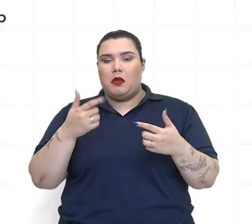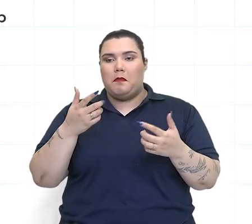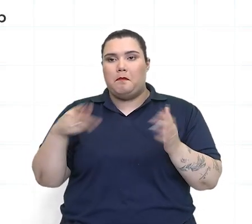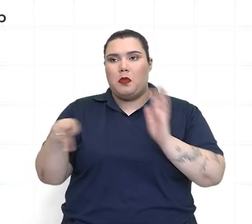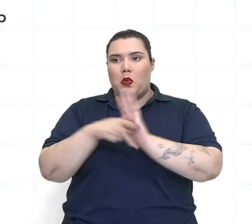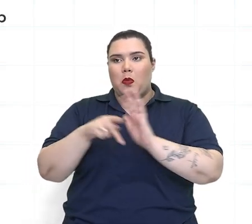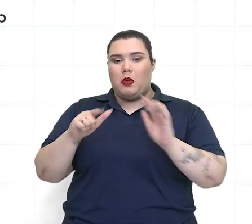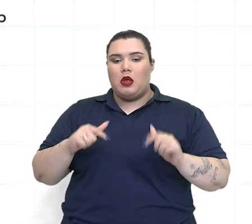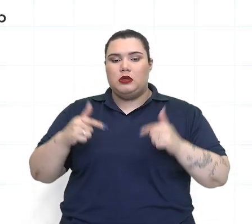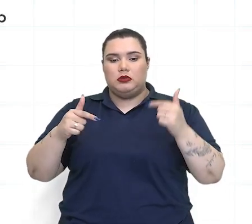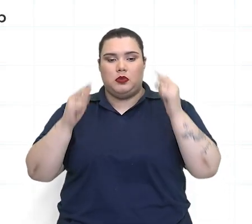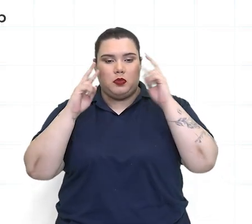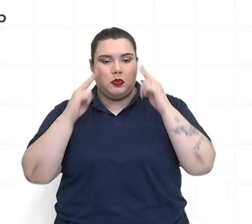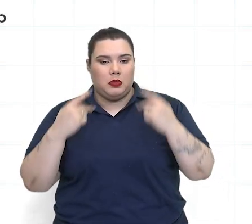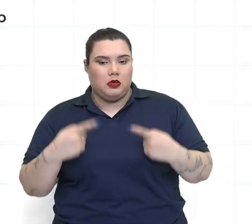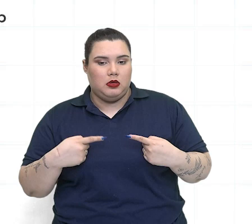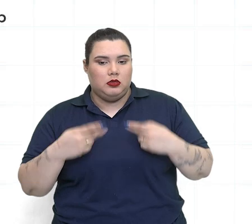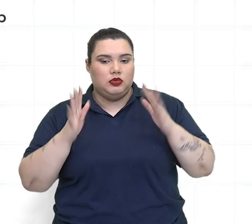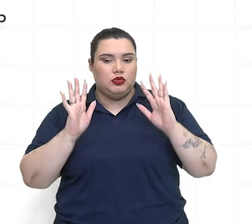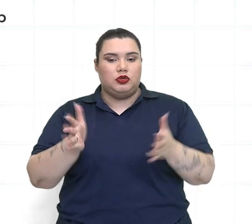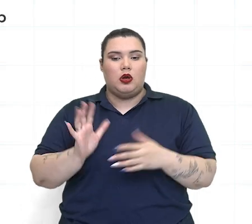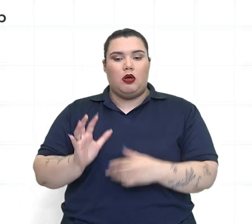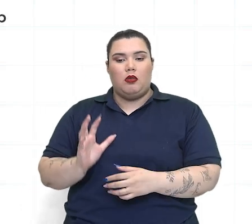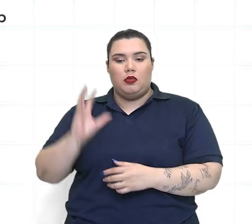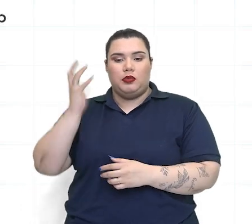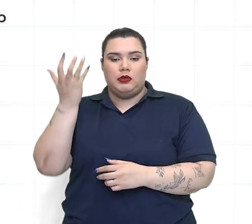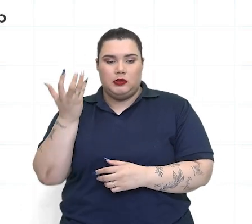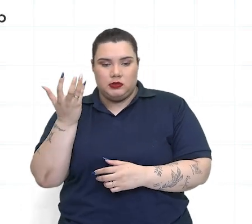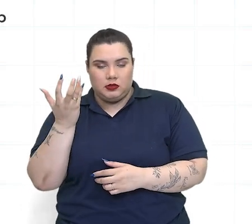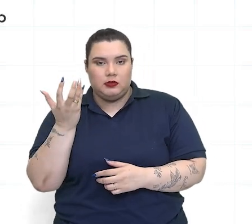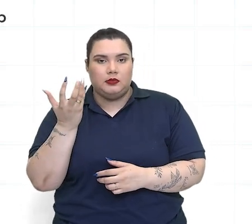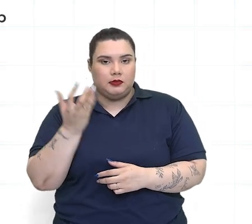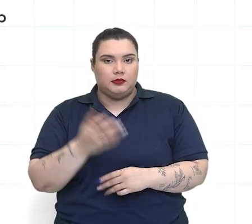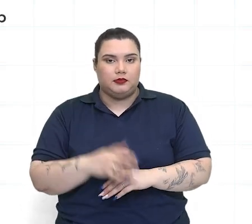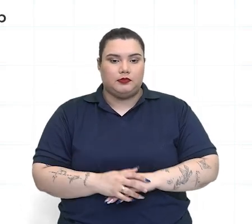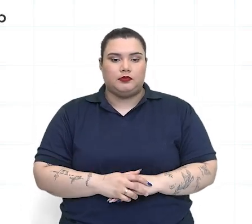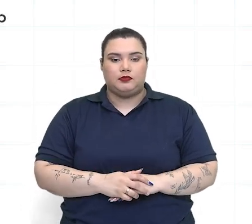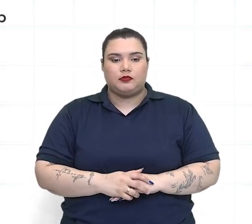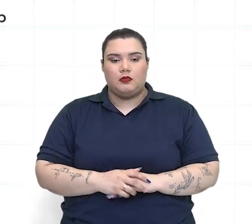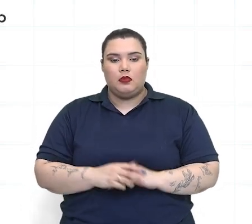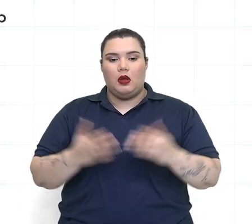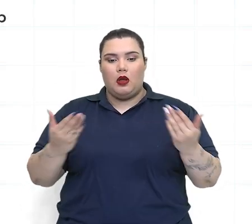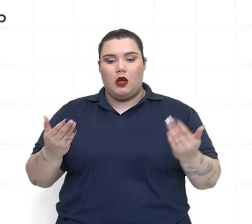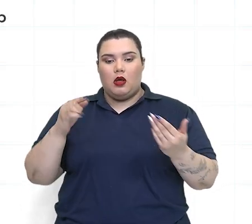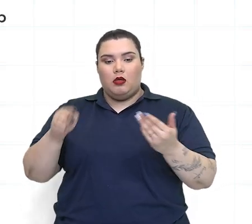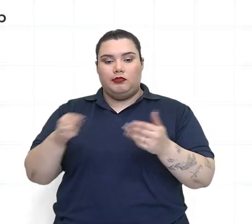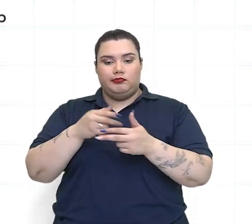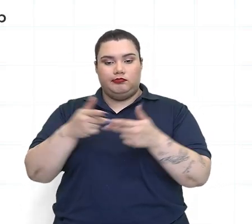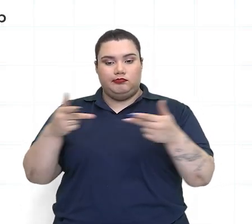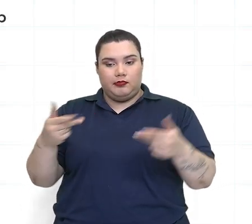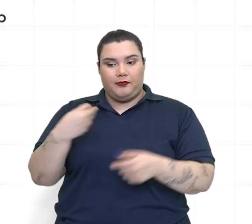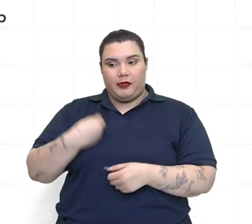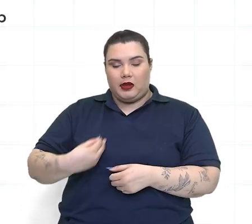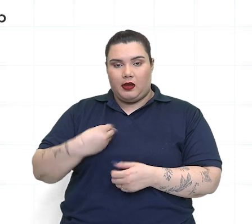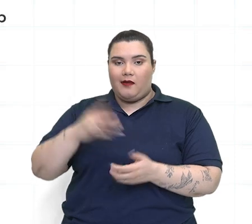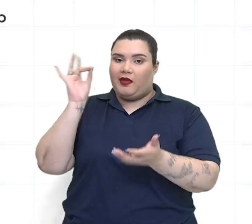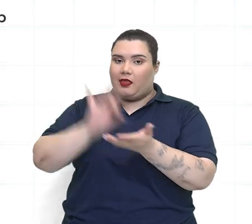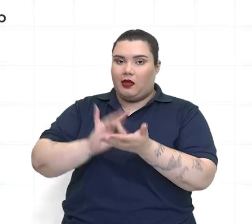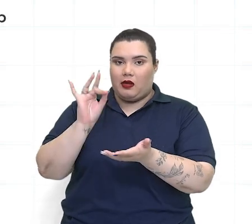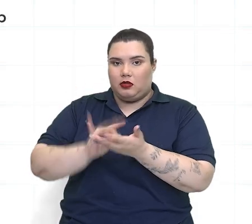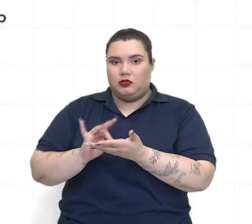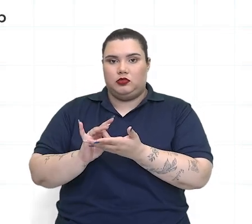vontade humana, acontecido, acontecimento, ocorrência, algo cuja existência